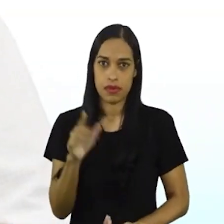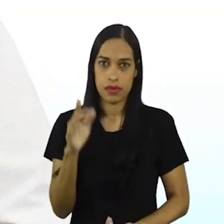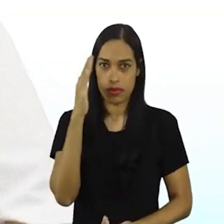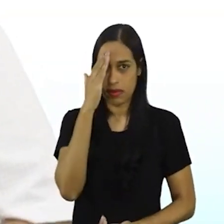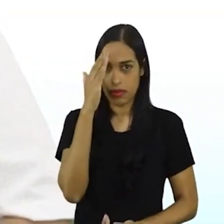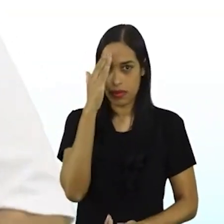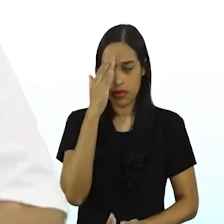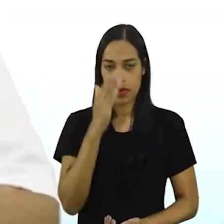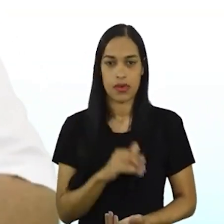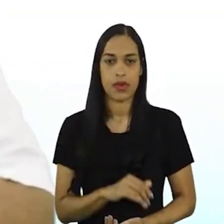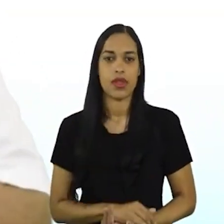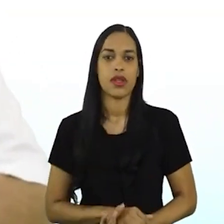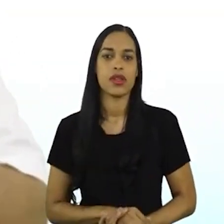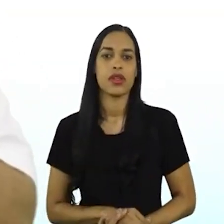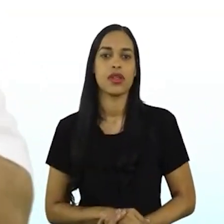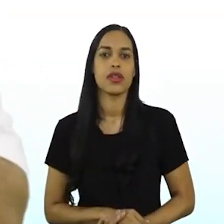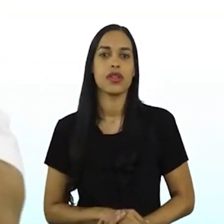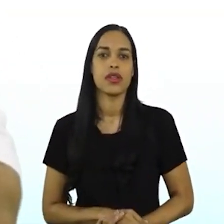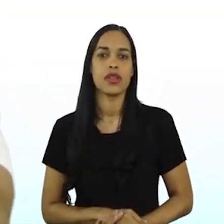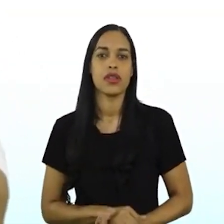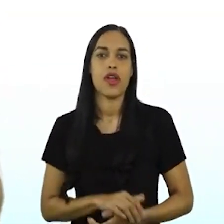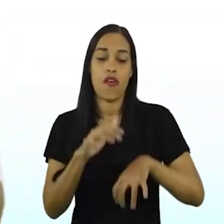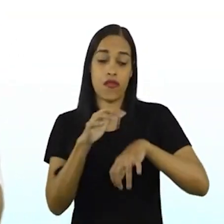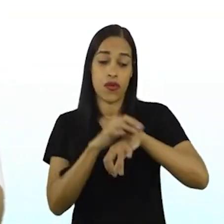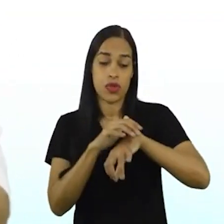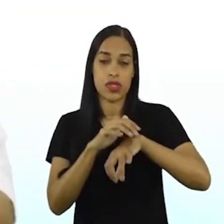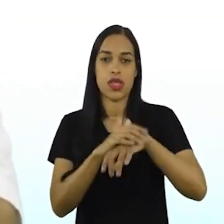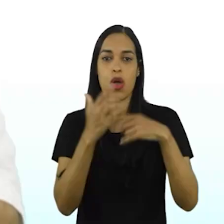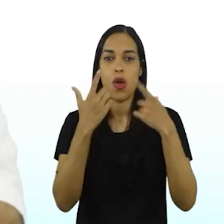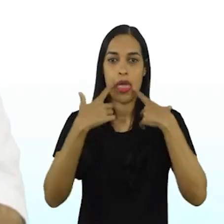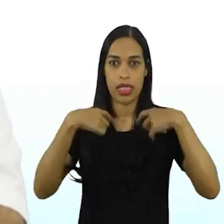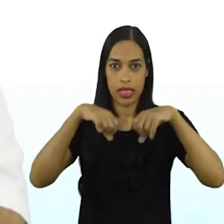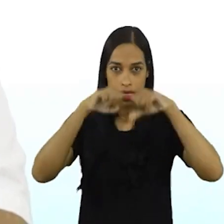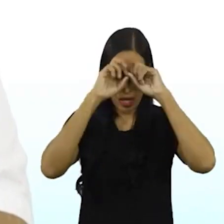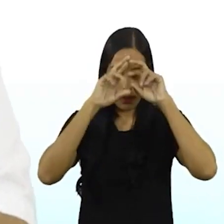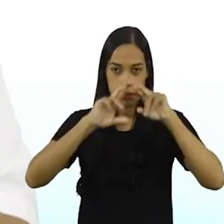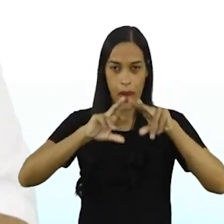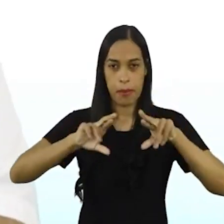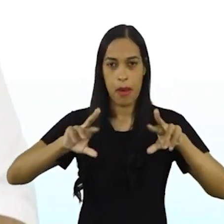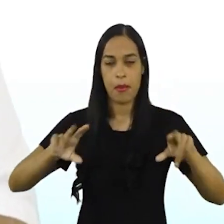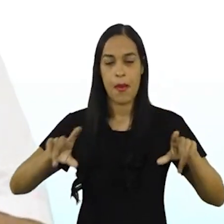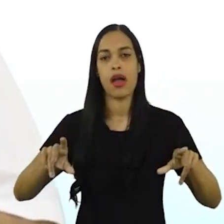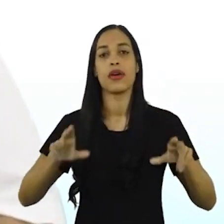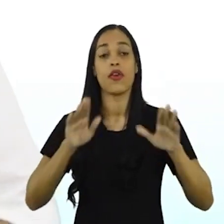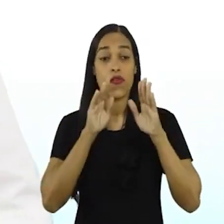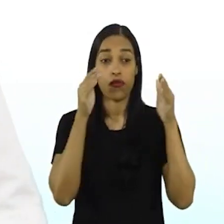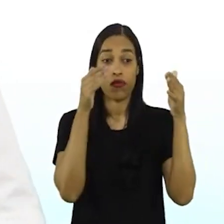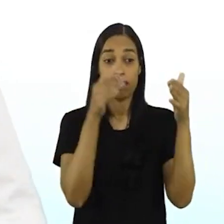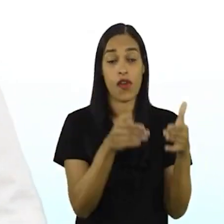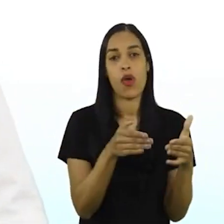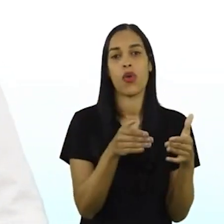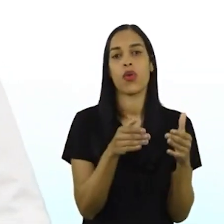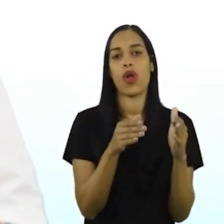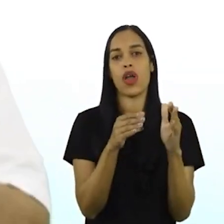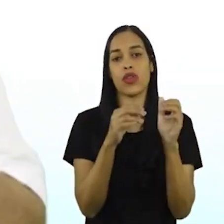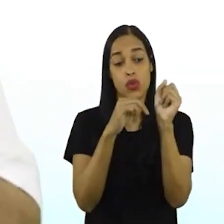claro? Vem comigo. Função metalinguística. O foco recai no código